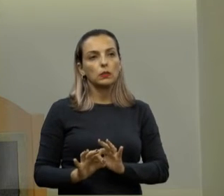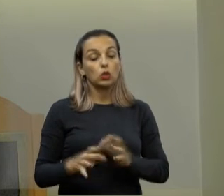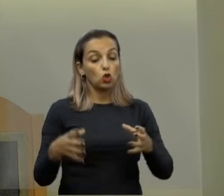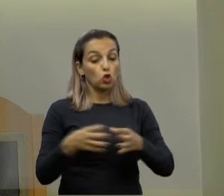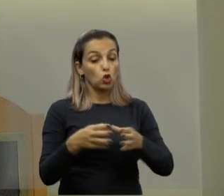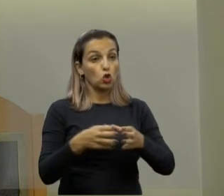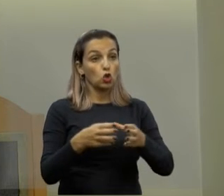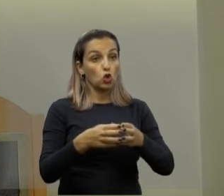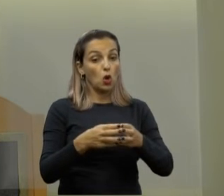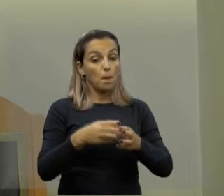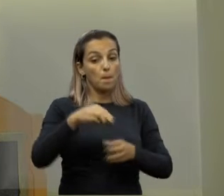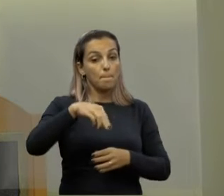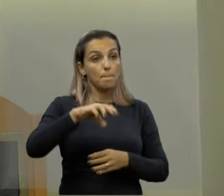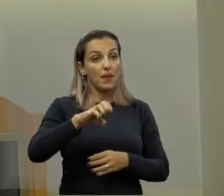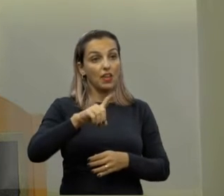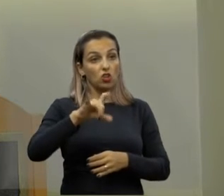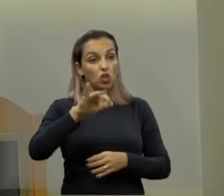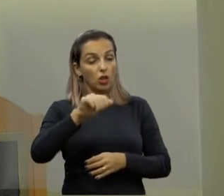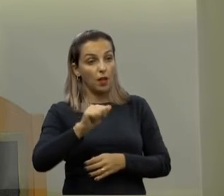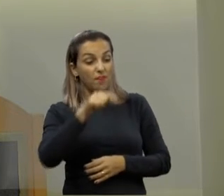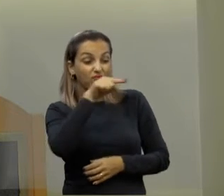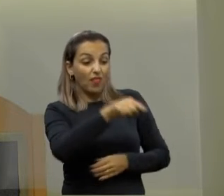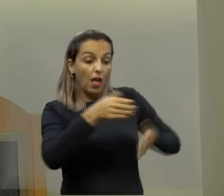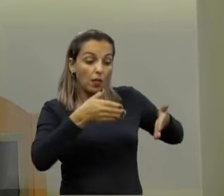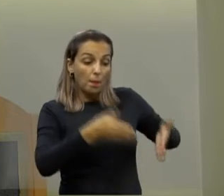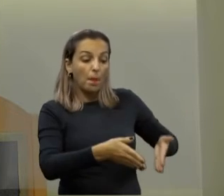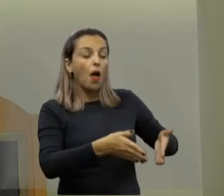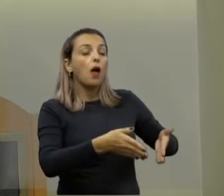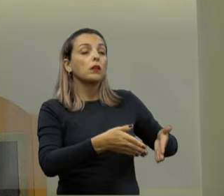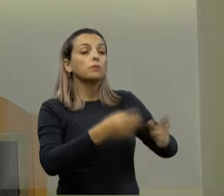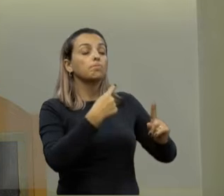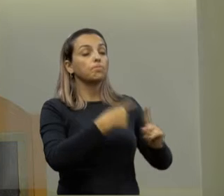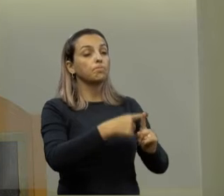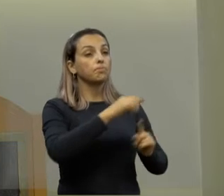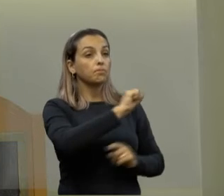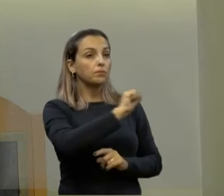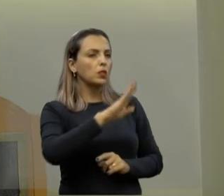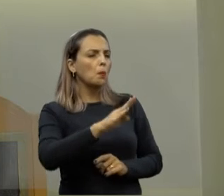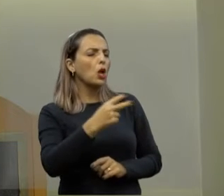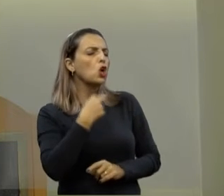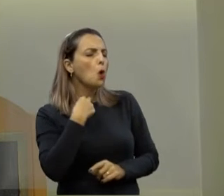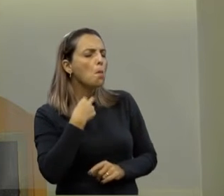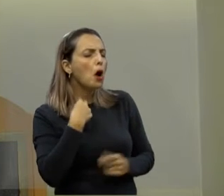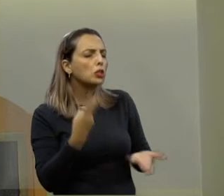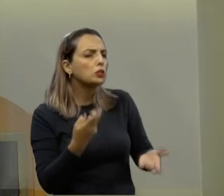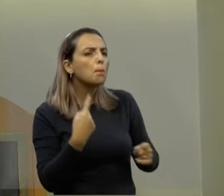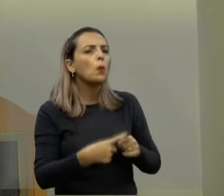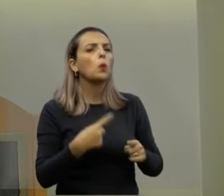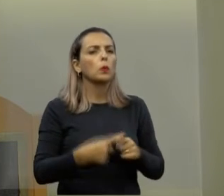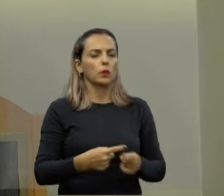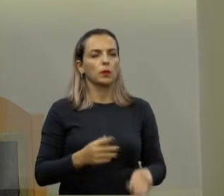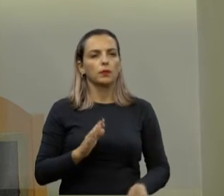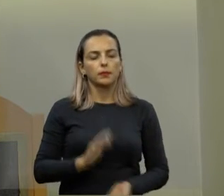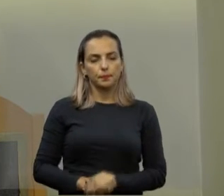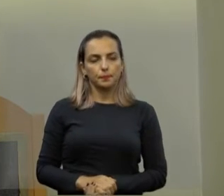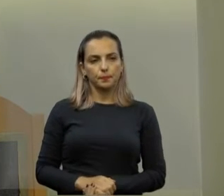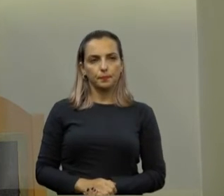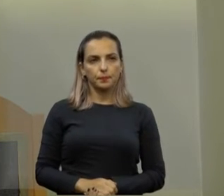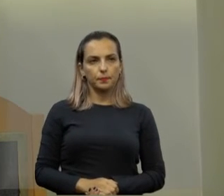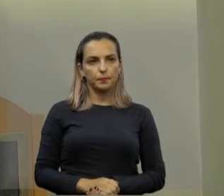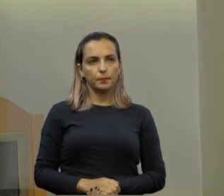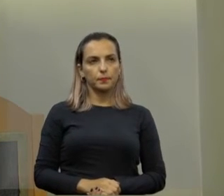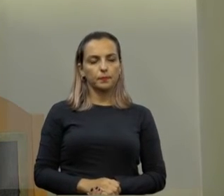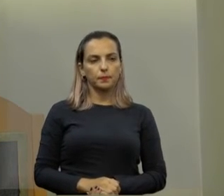média não pode fazer o mesmo São Bento porque senão regular